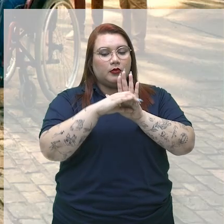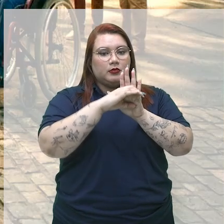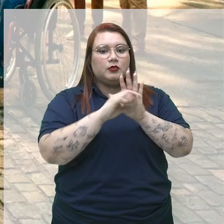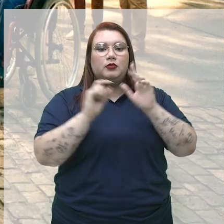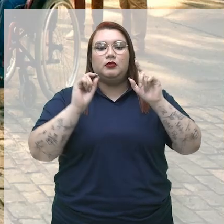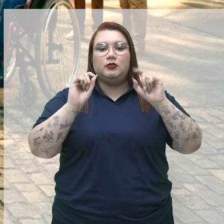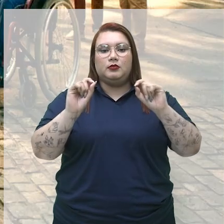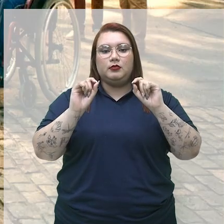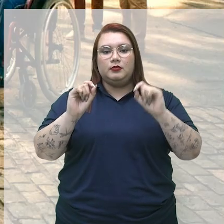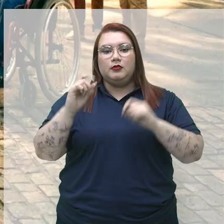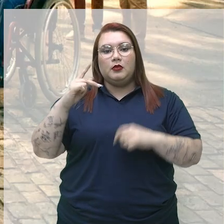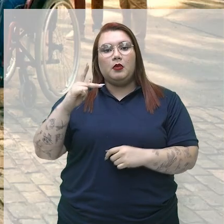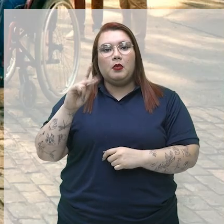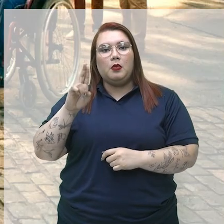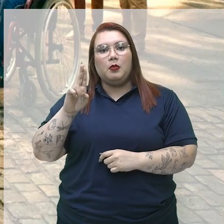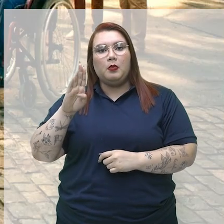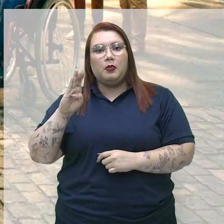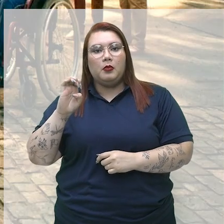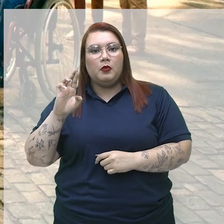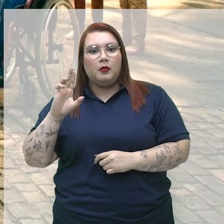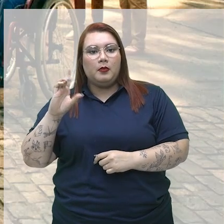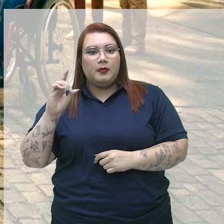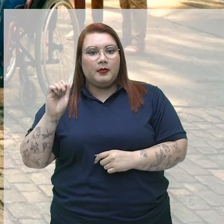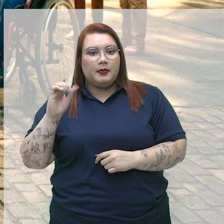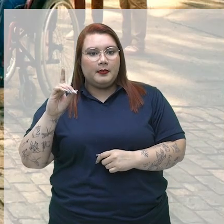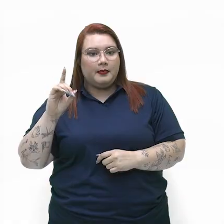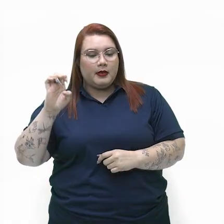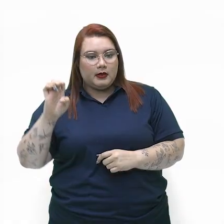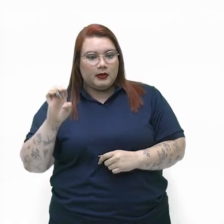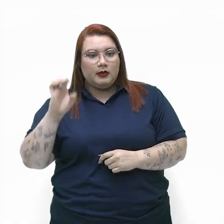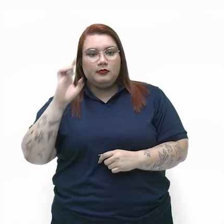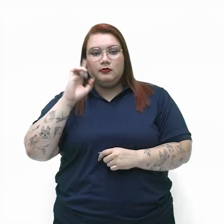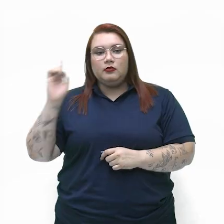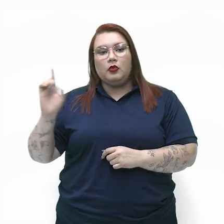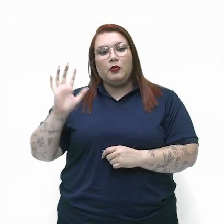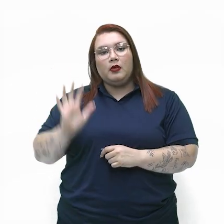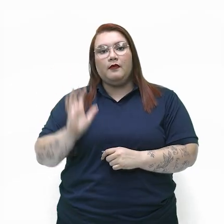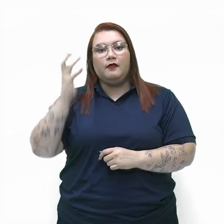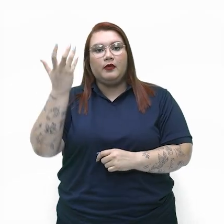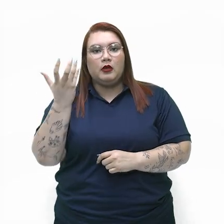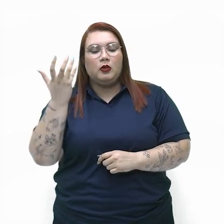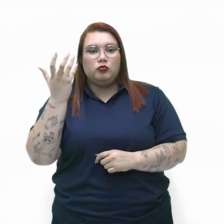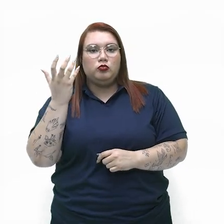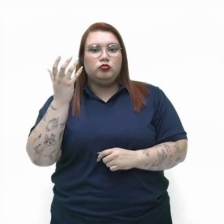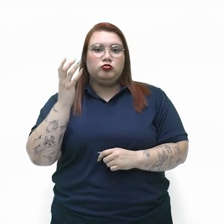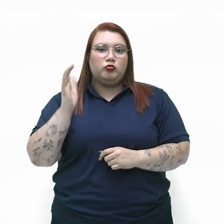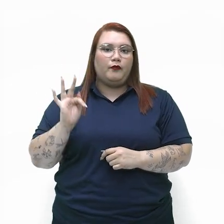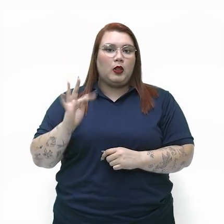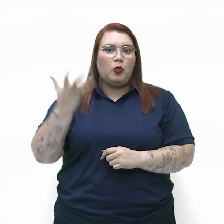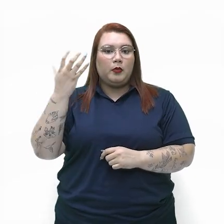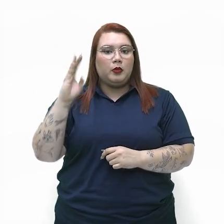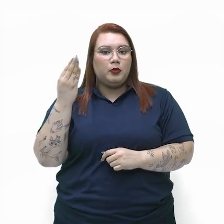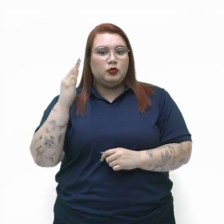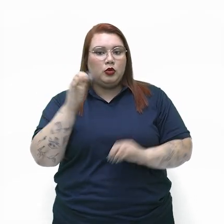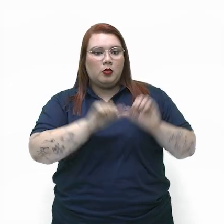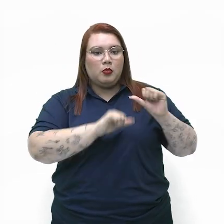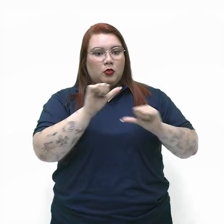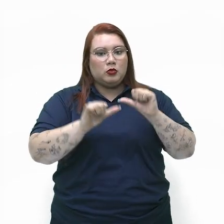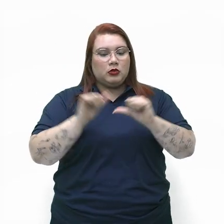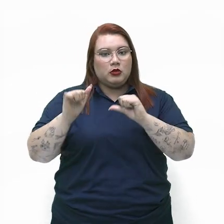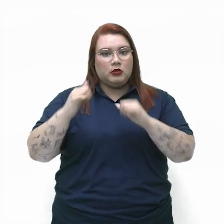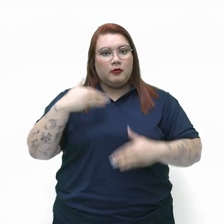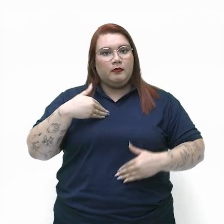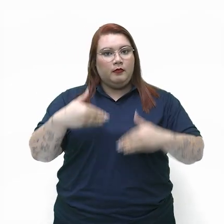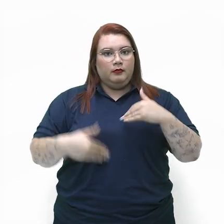com conceitos, né? Conceito de puberdade e conceito de adolescência. A puberdade, ela é um evento biológico, né, de